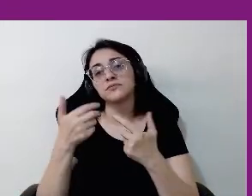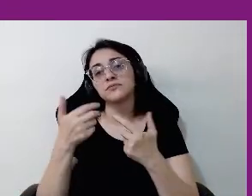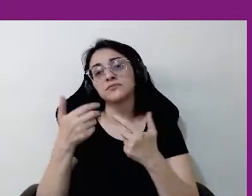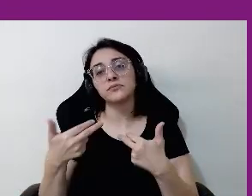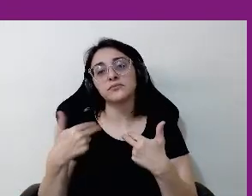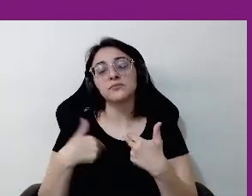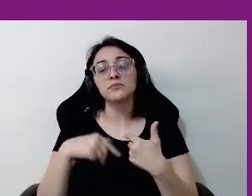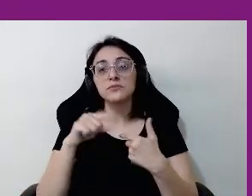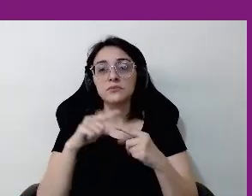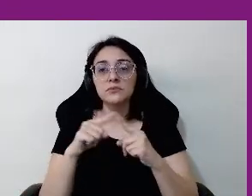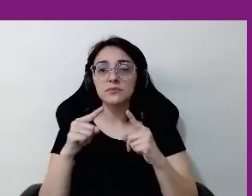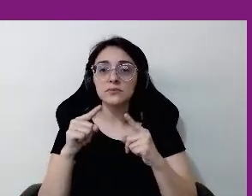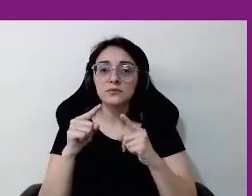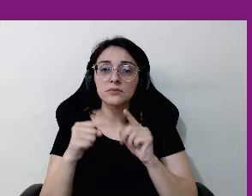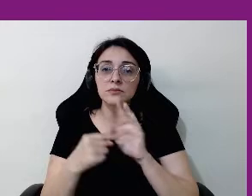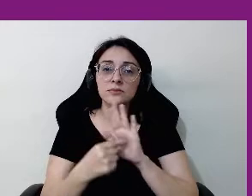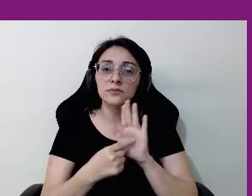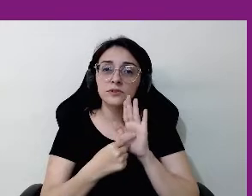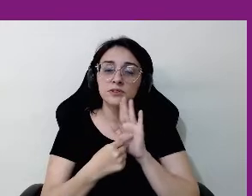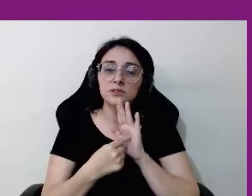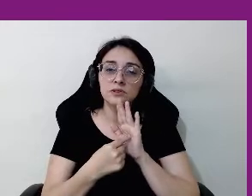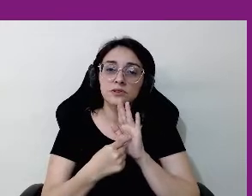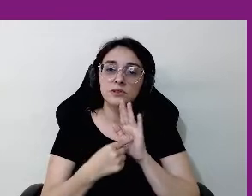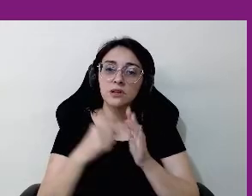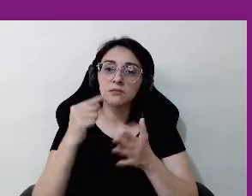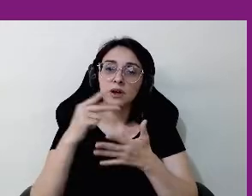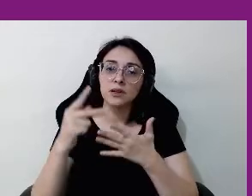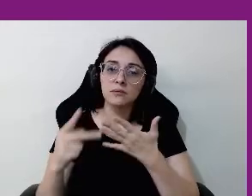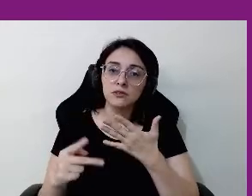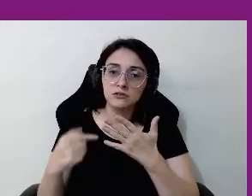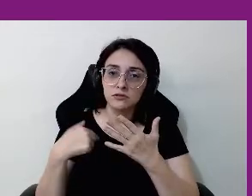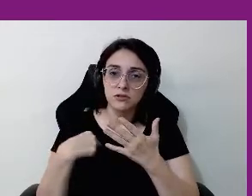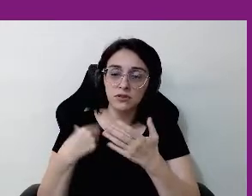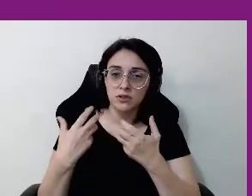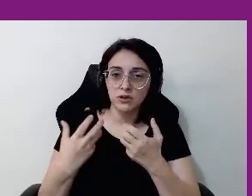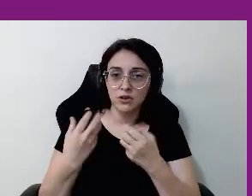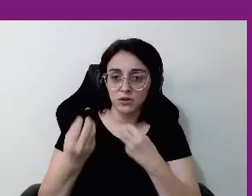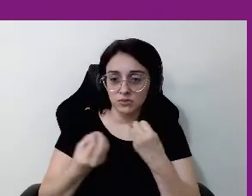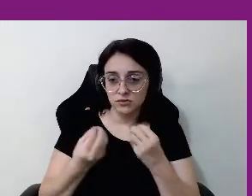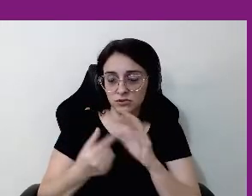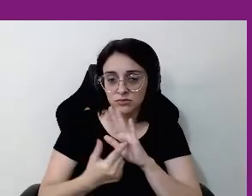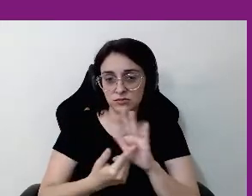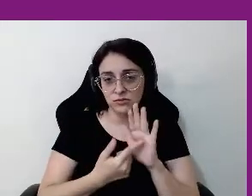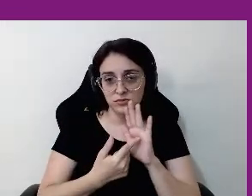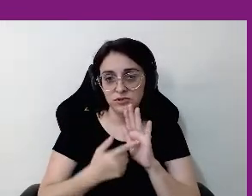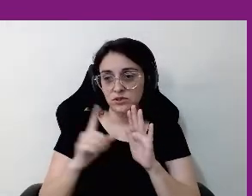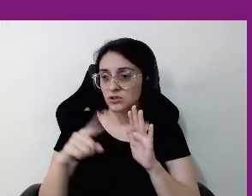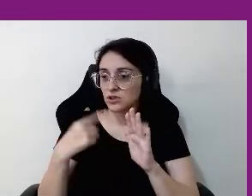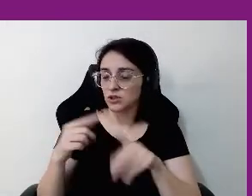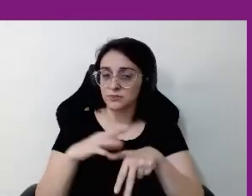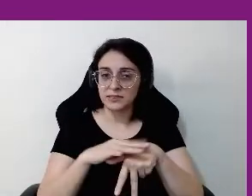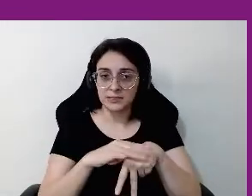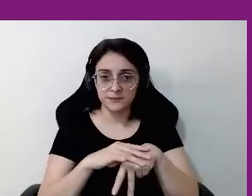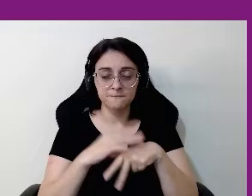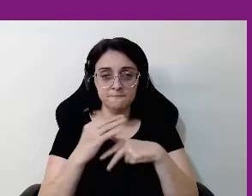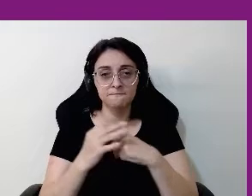ela estabelece os parâmetros como nós gostaríamos que fossem para os nossos